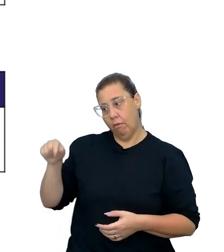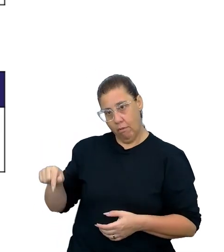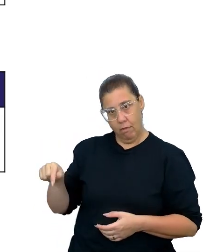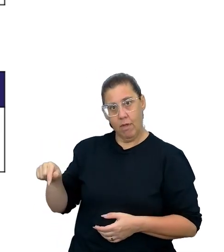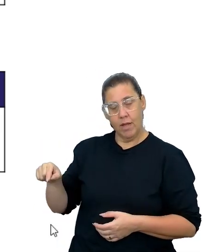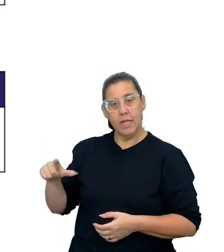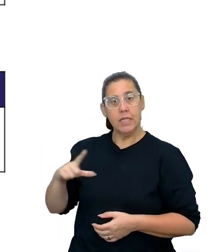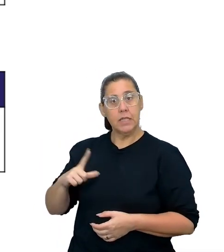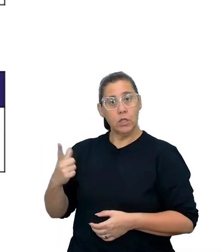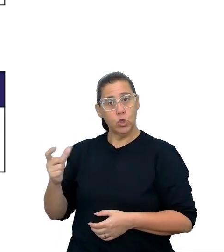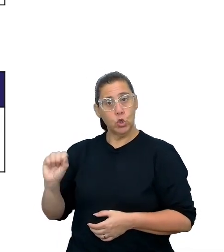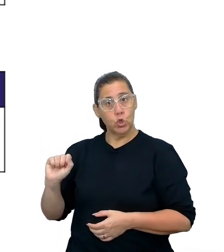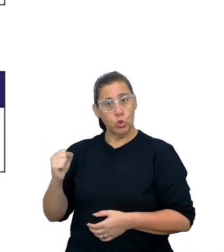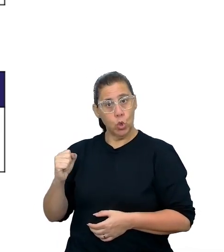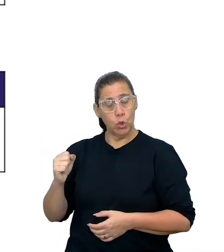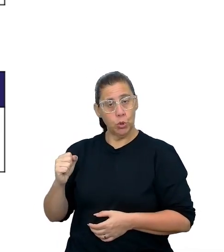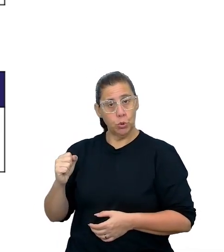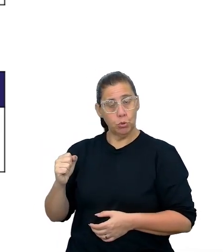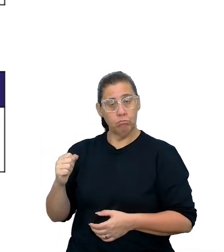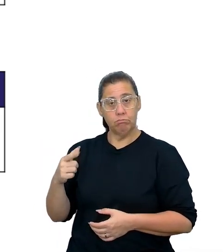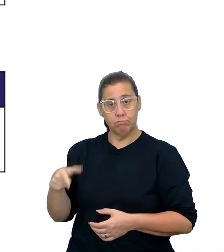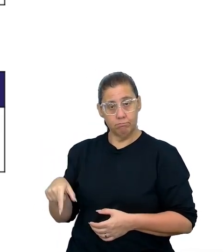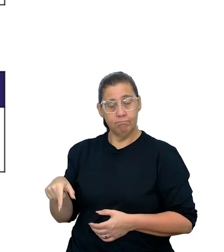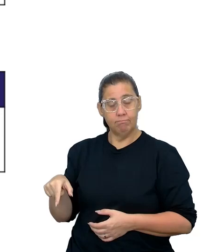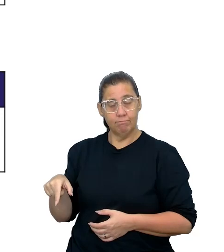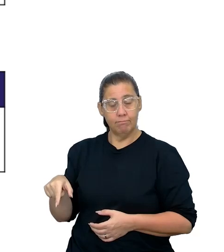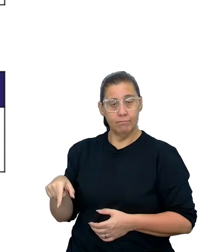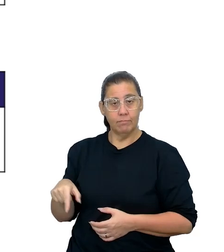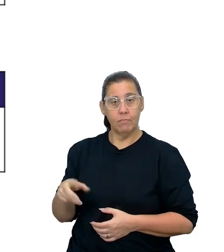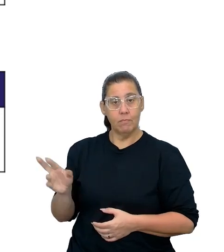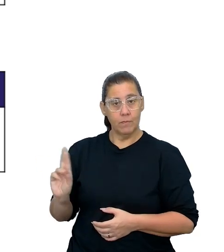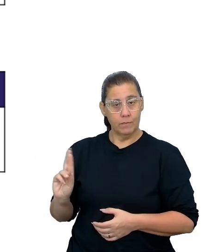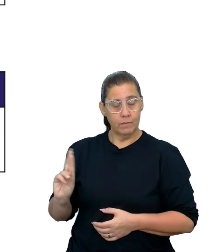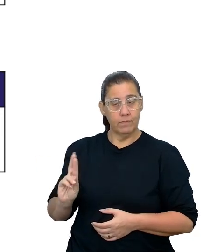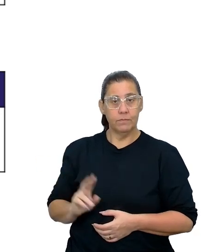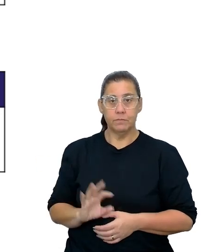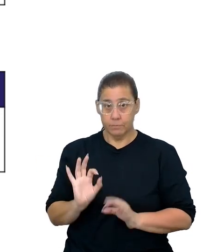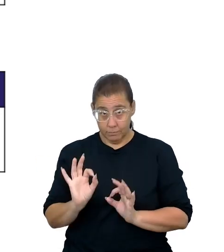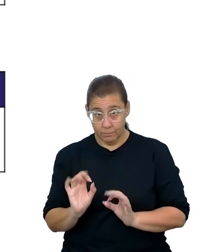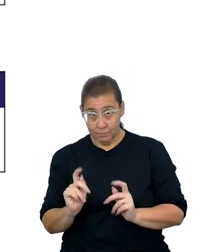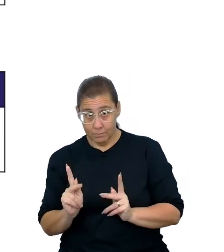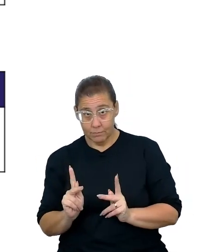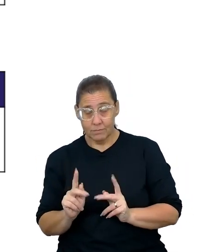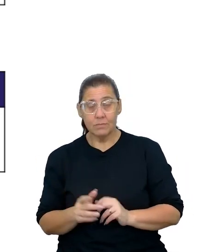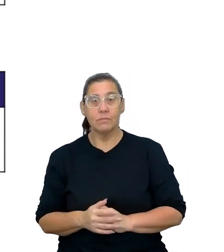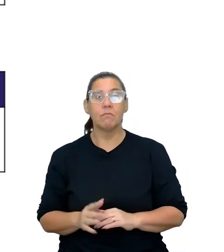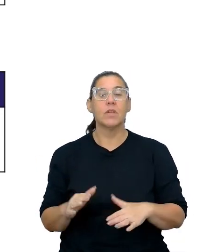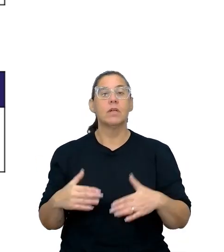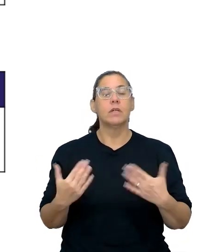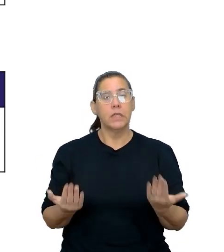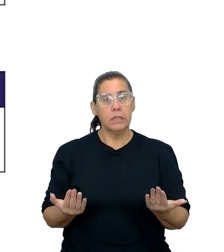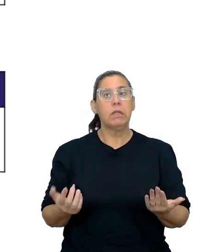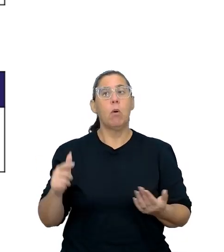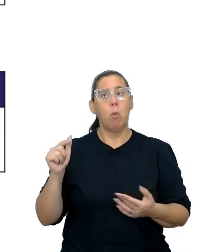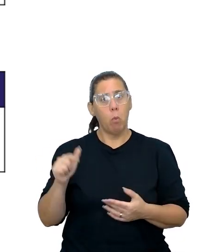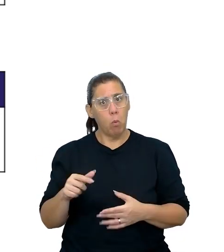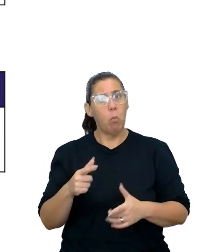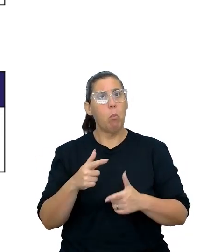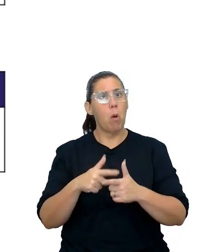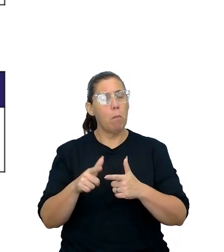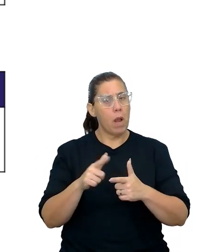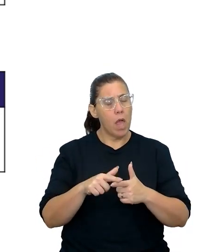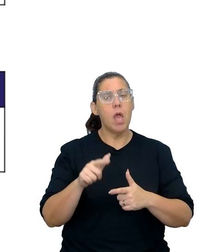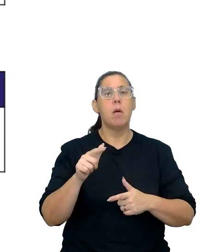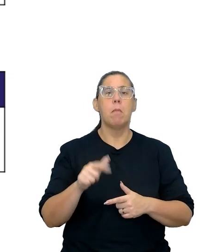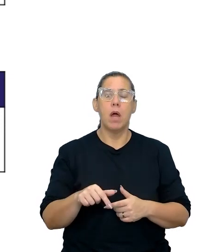que o Ivan tem 18, né? 18 aqui reais, certo? Então, esse tipo de situação é uma